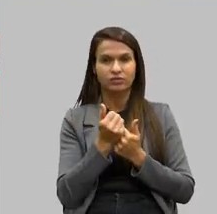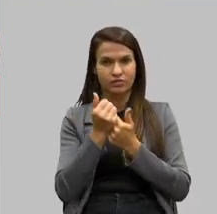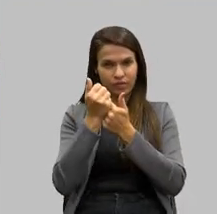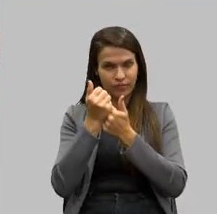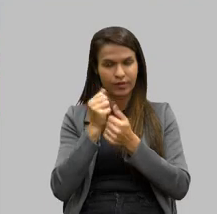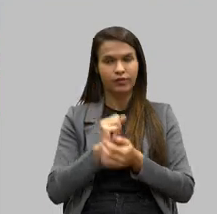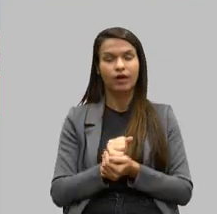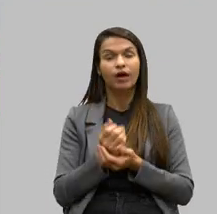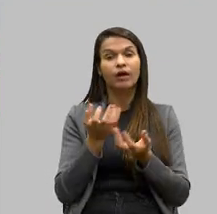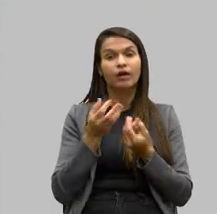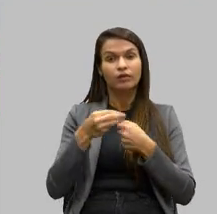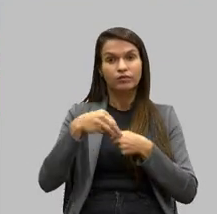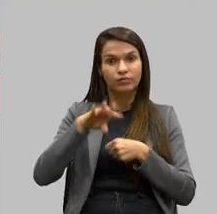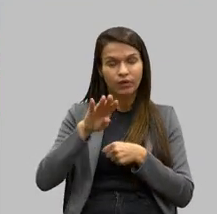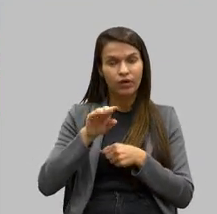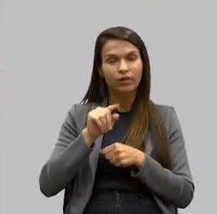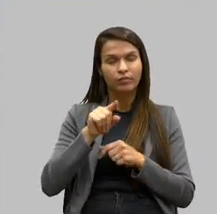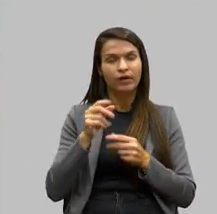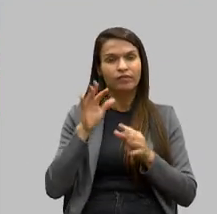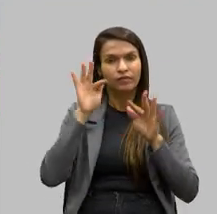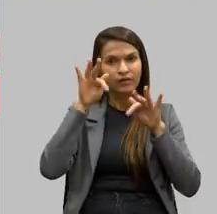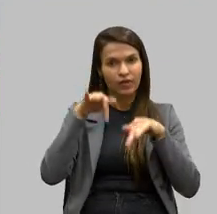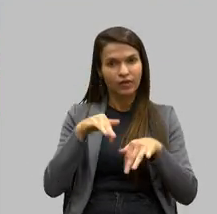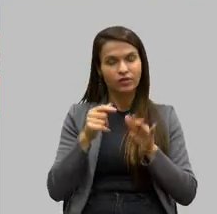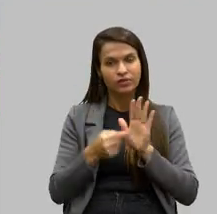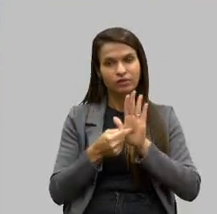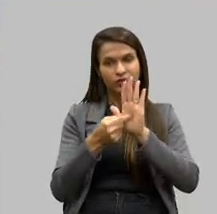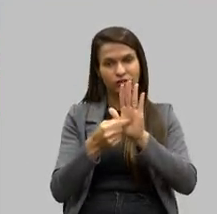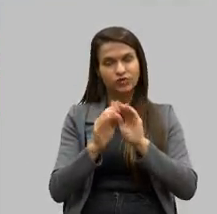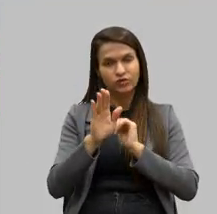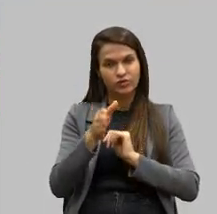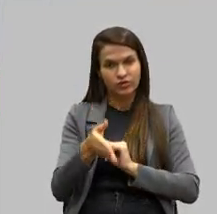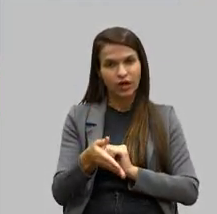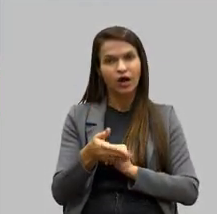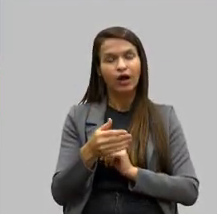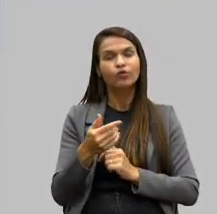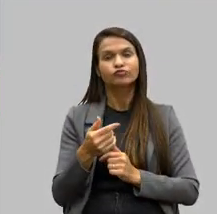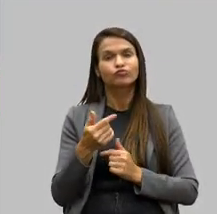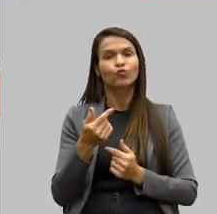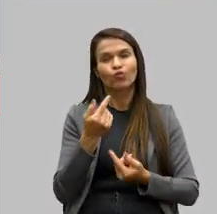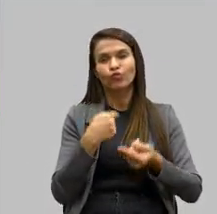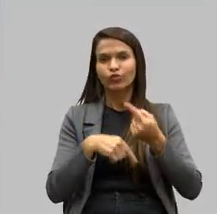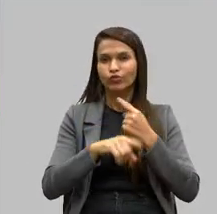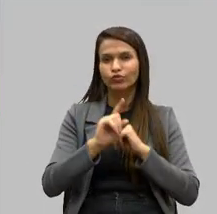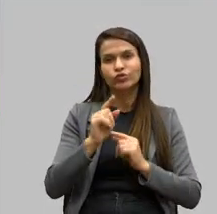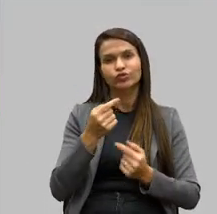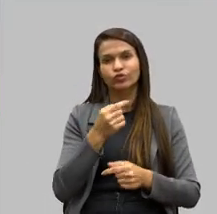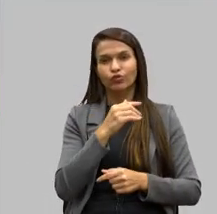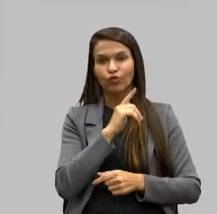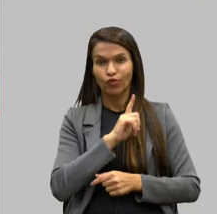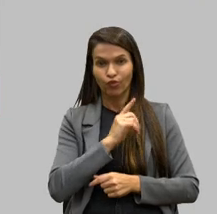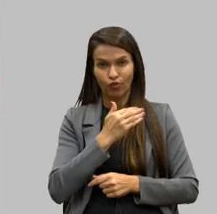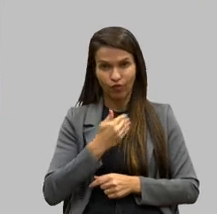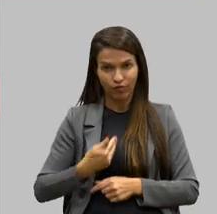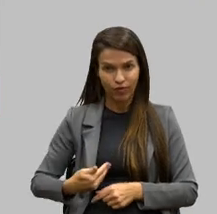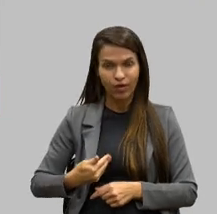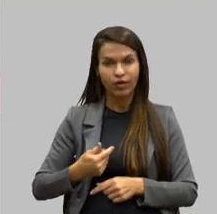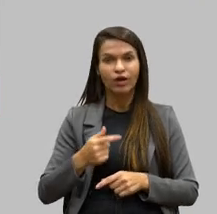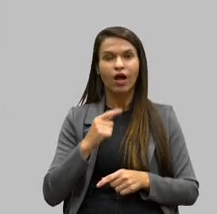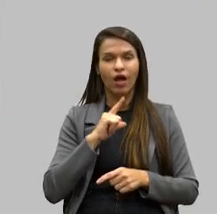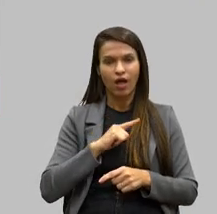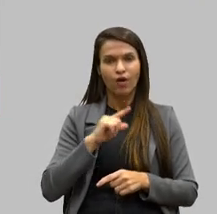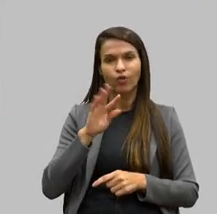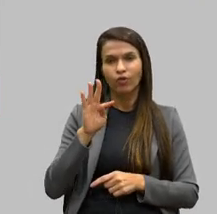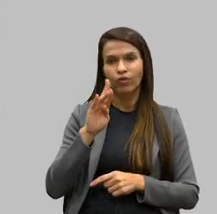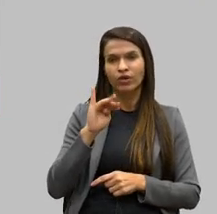Quero trazer aqui, para finalizar a nossa apresentação já, mais um sucesso do nosso governo que é o Trilhas de Futuro